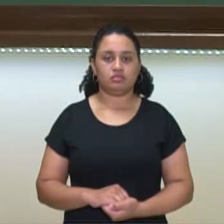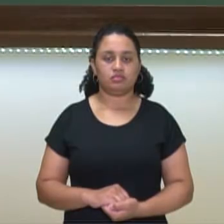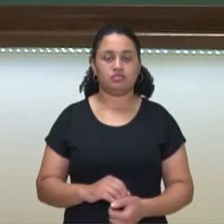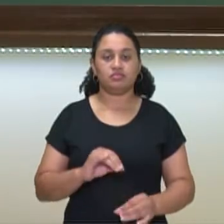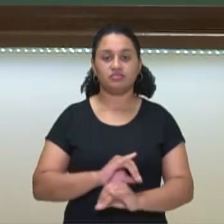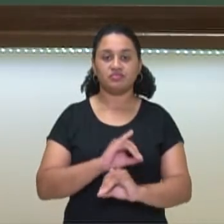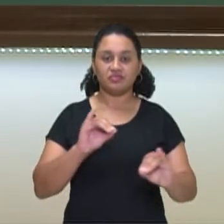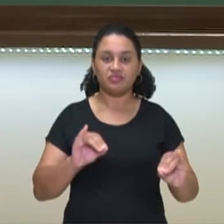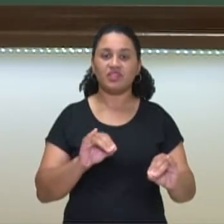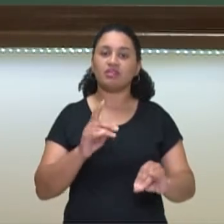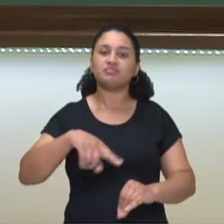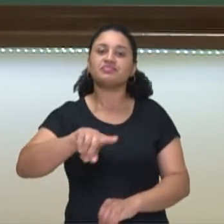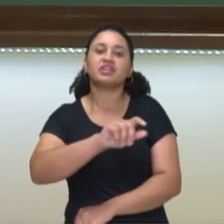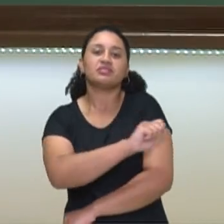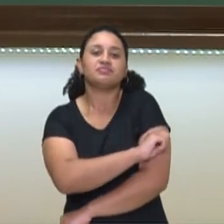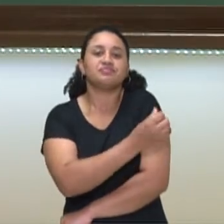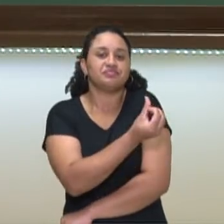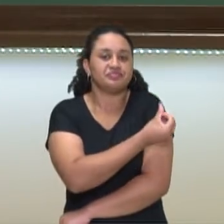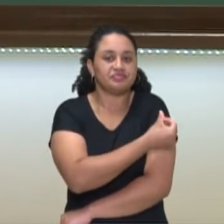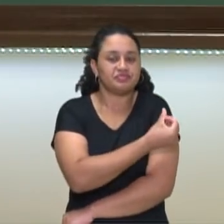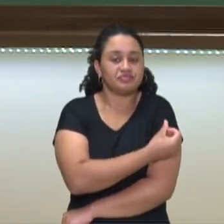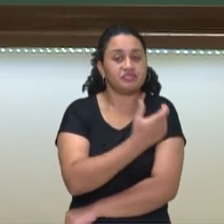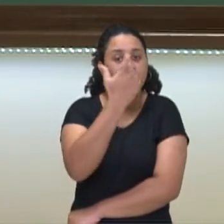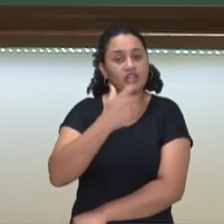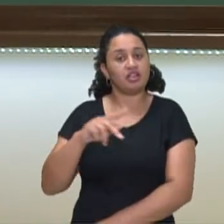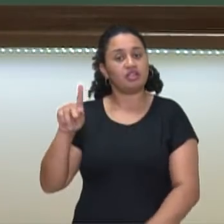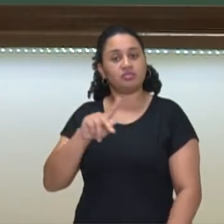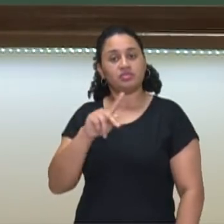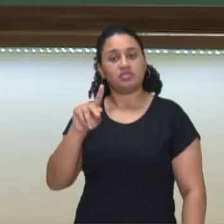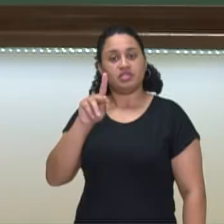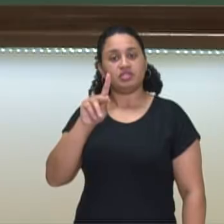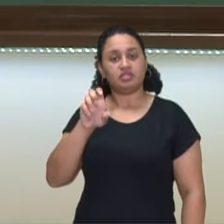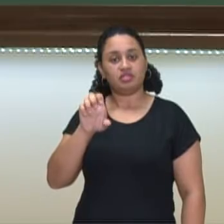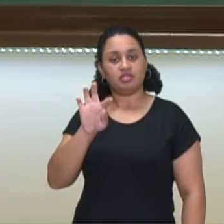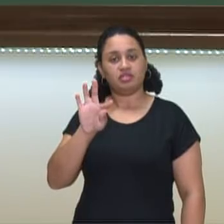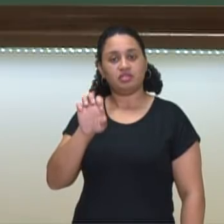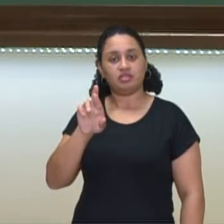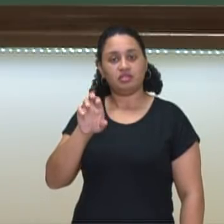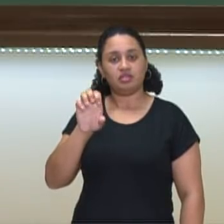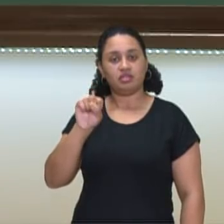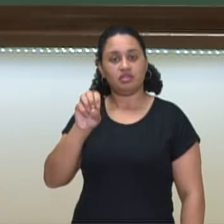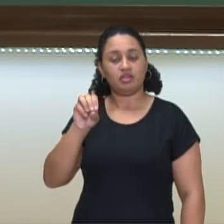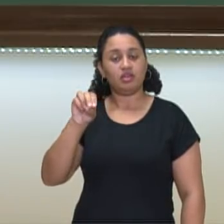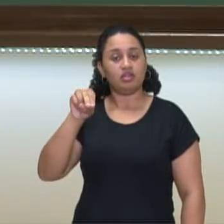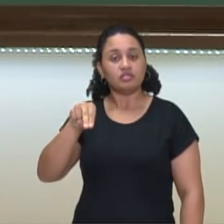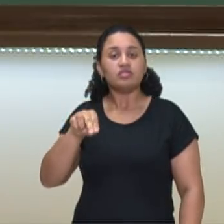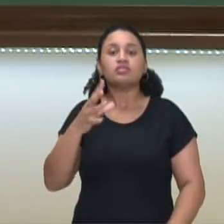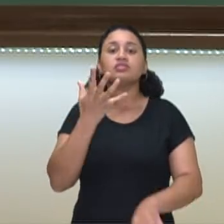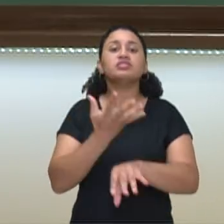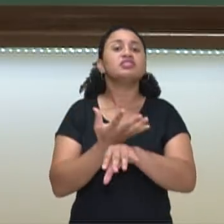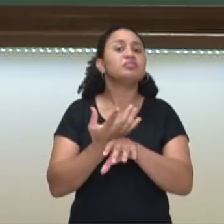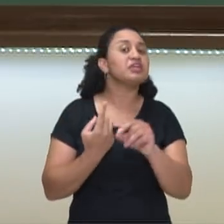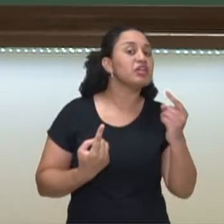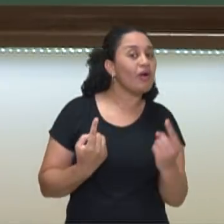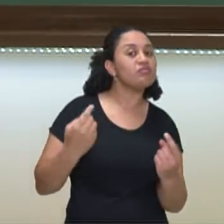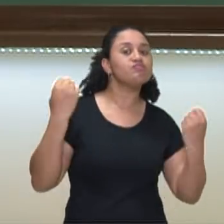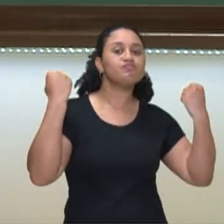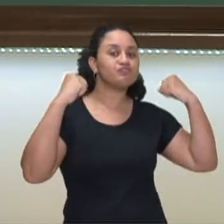Olá, pessoal do sexto ano. Aqui é o professor Peterson, da disciplina de Educação